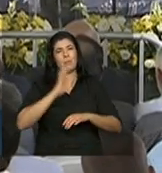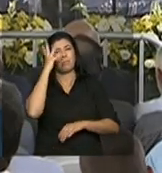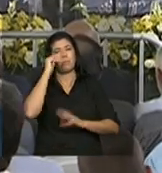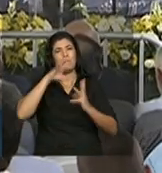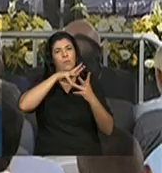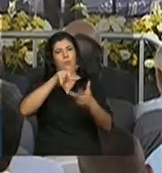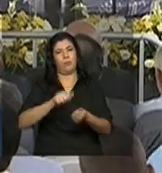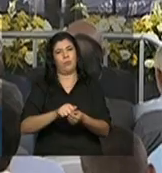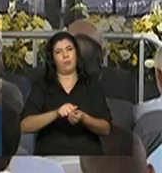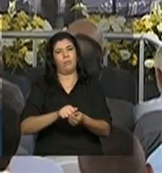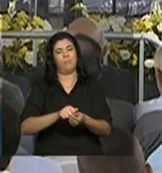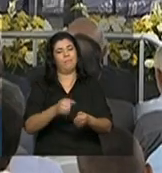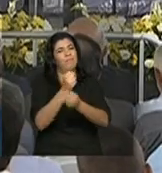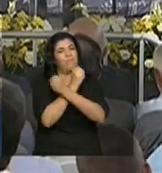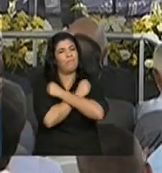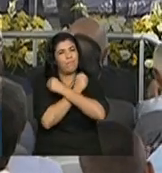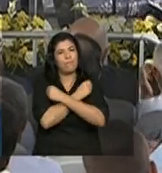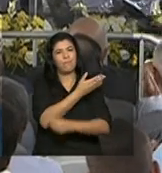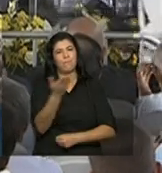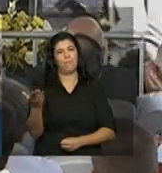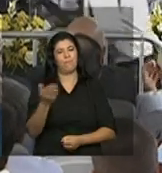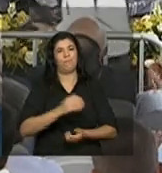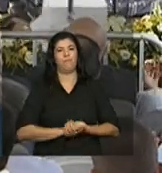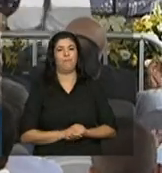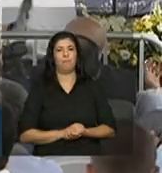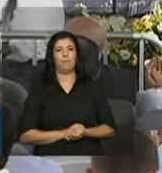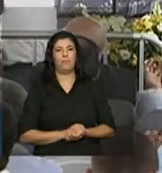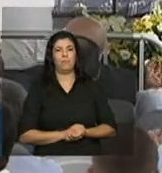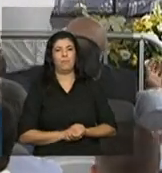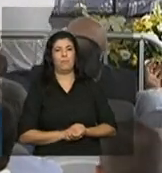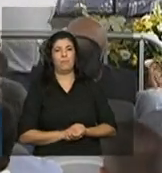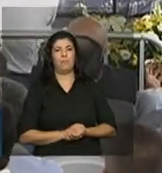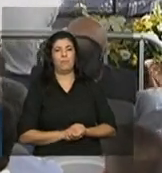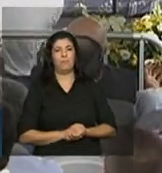mundo. Um abraço para todos.